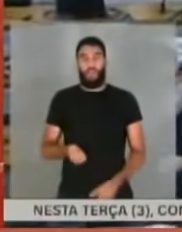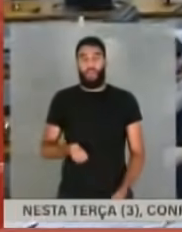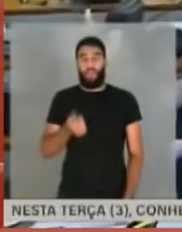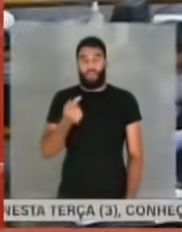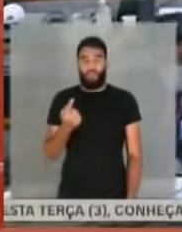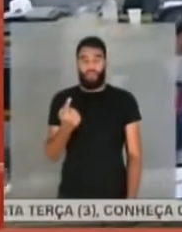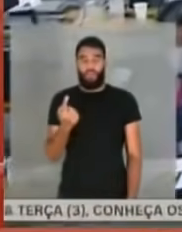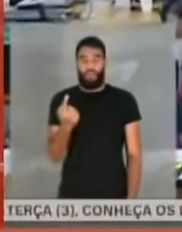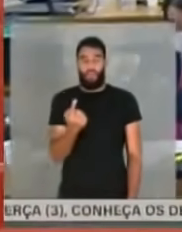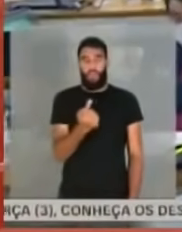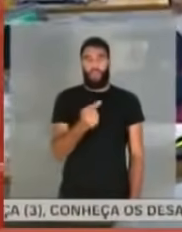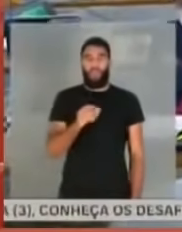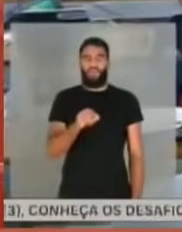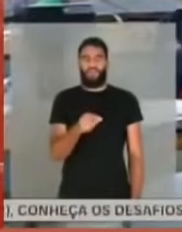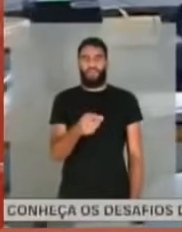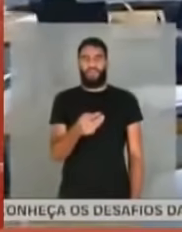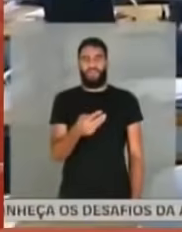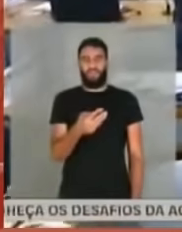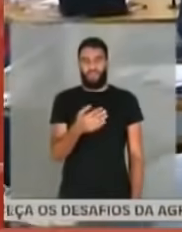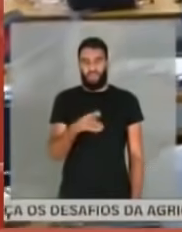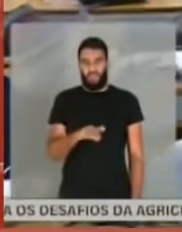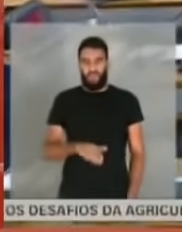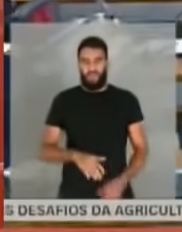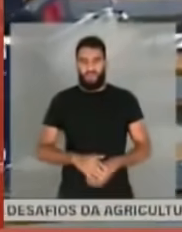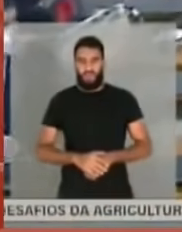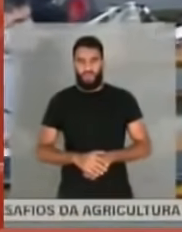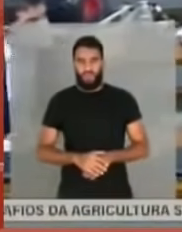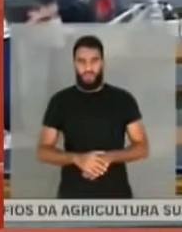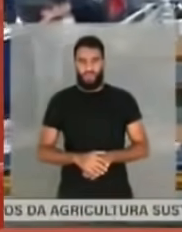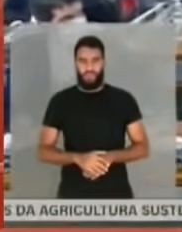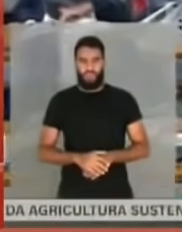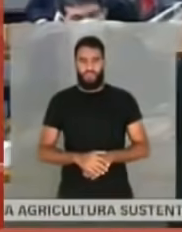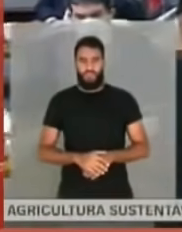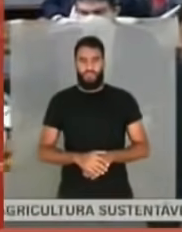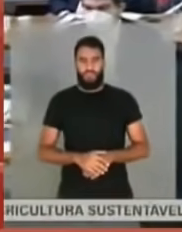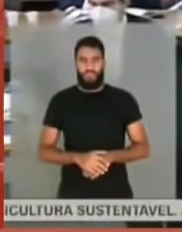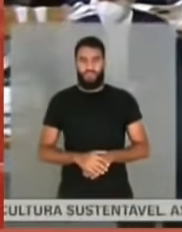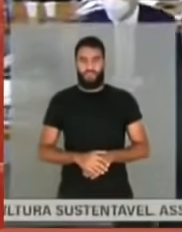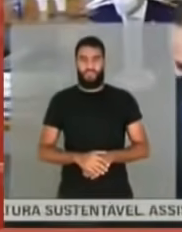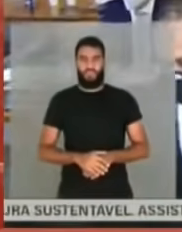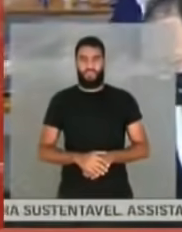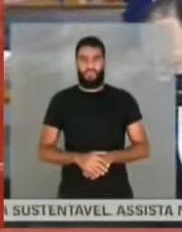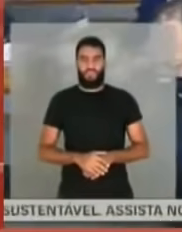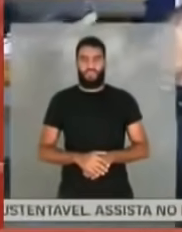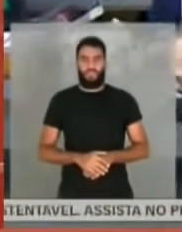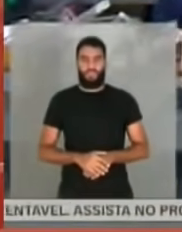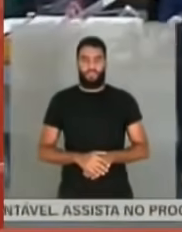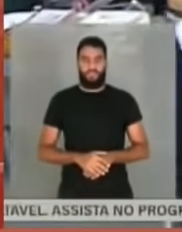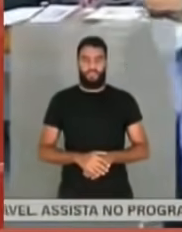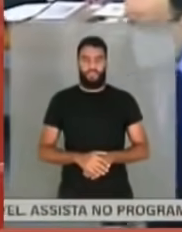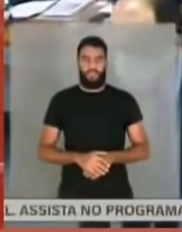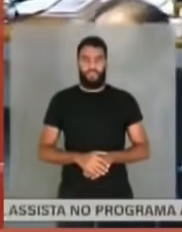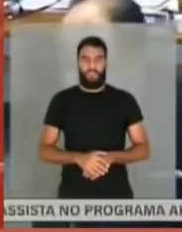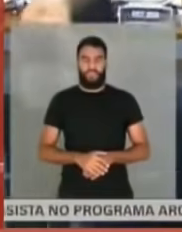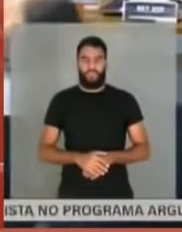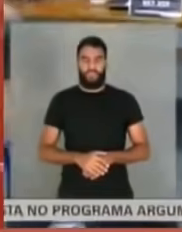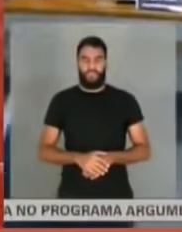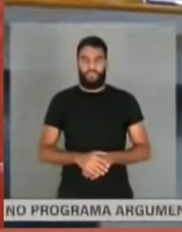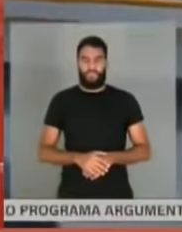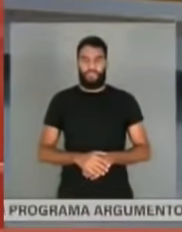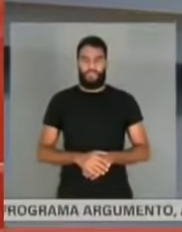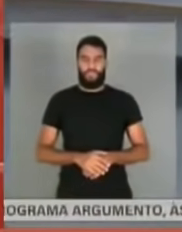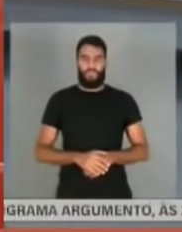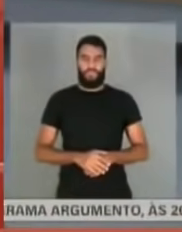empresa multinacional, né, que quer vender vacinas no Brasil. Aliás, começa a surgir